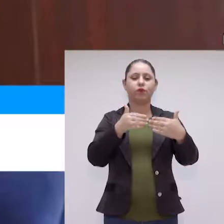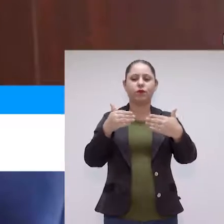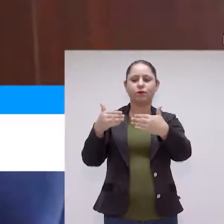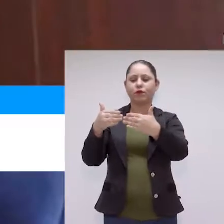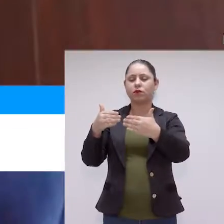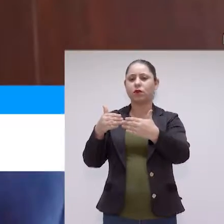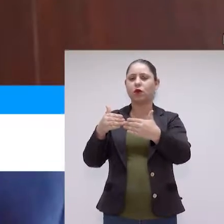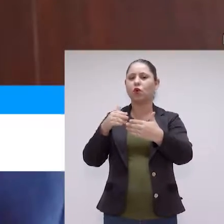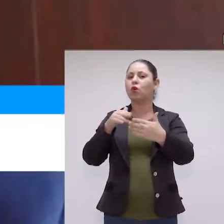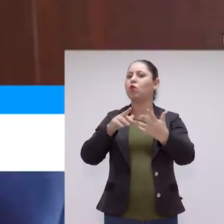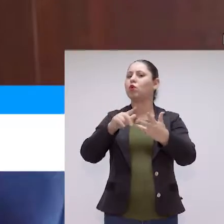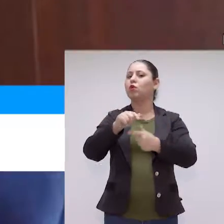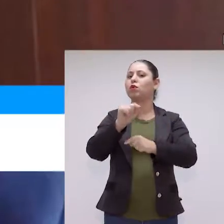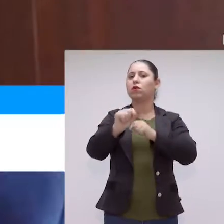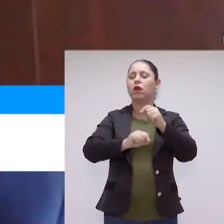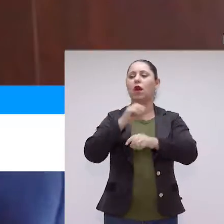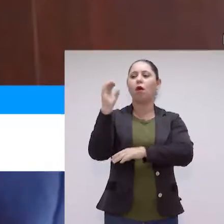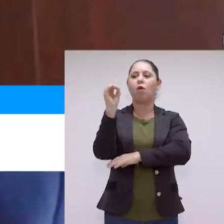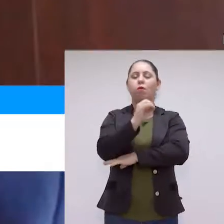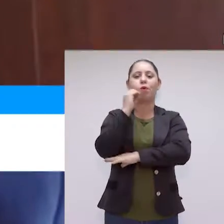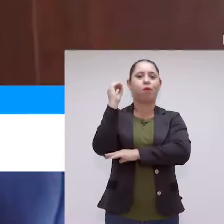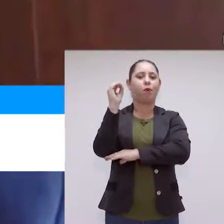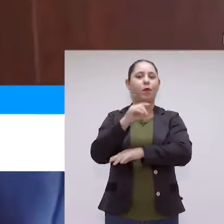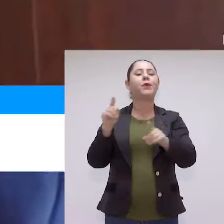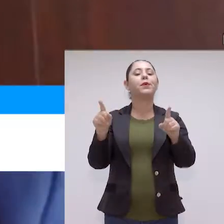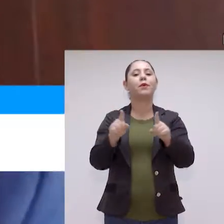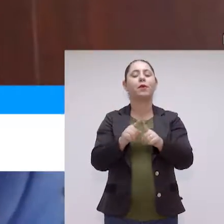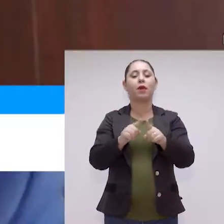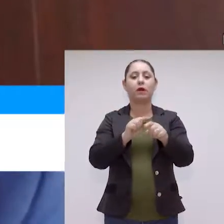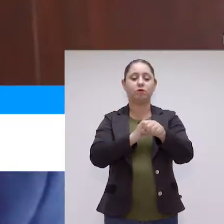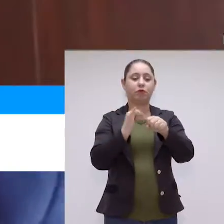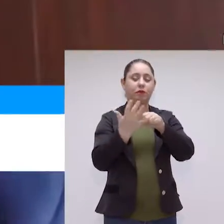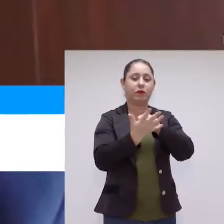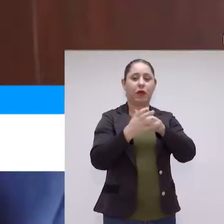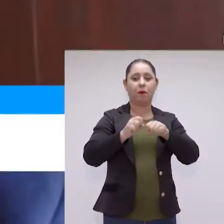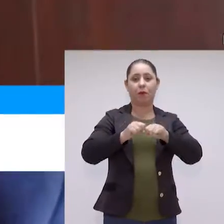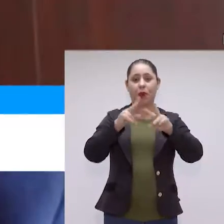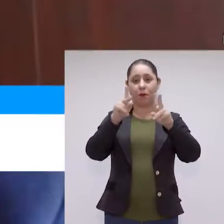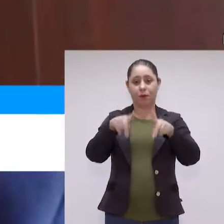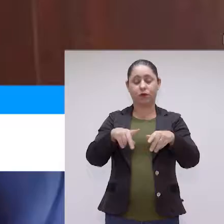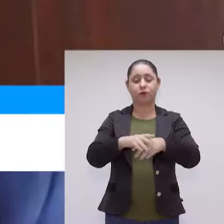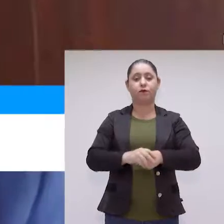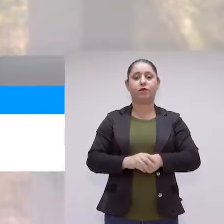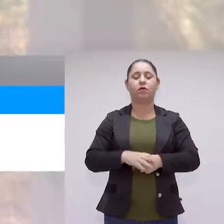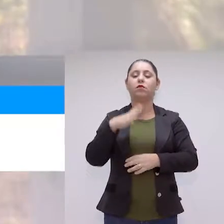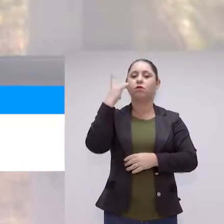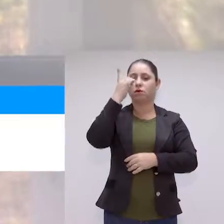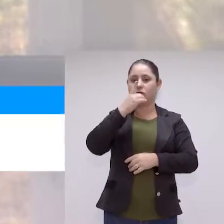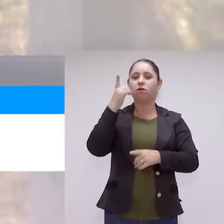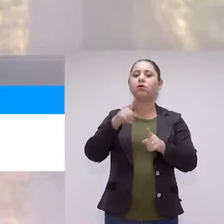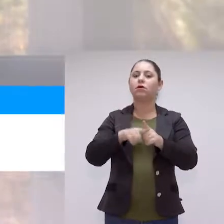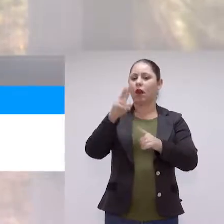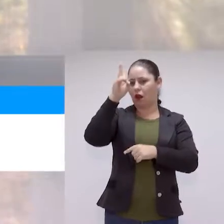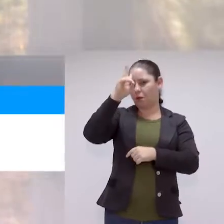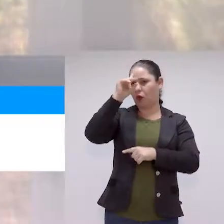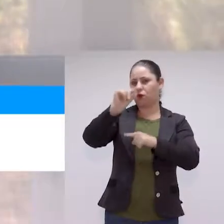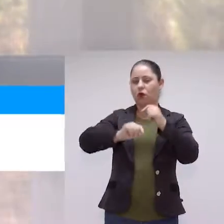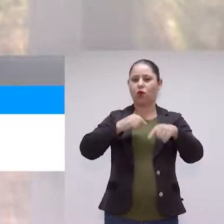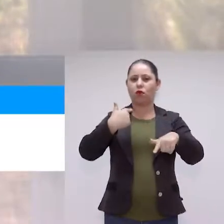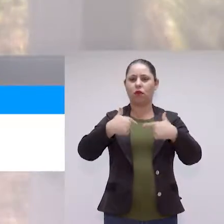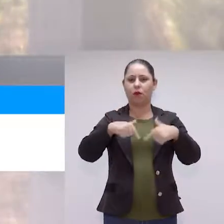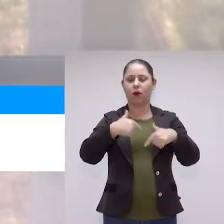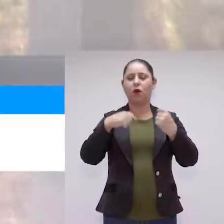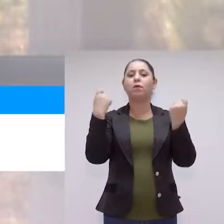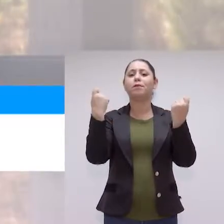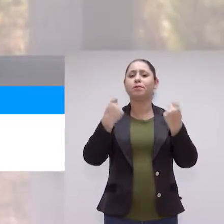impor restrições nos casos de situações de emergência e também de calamidade pública. O deputado ainda ressaltou